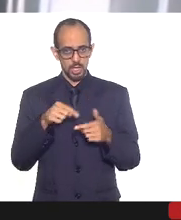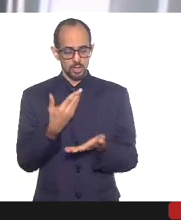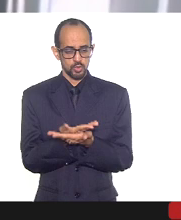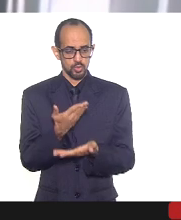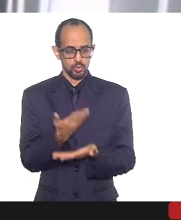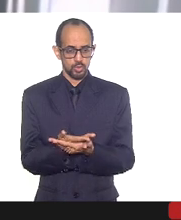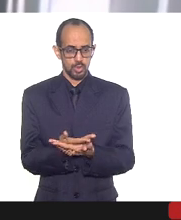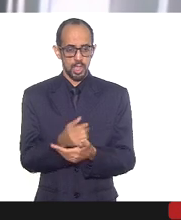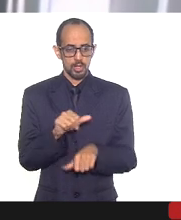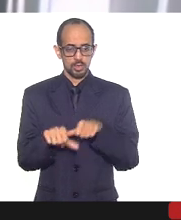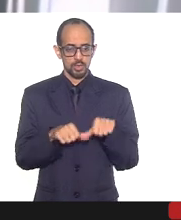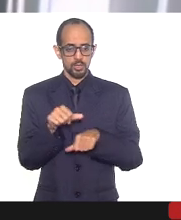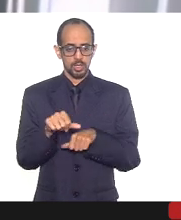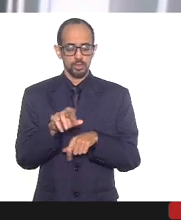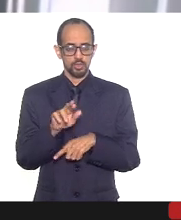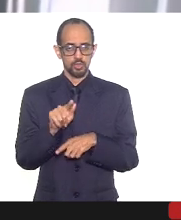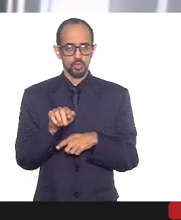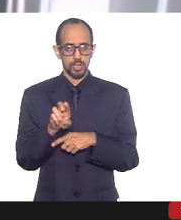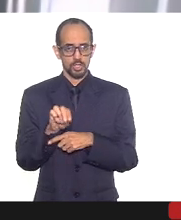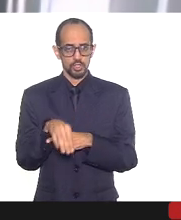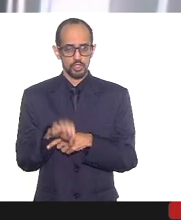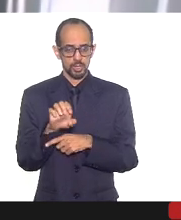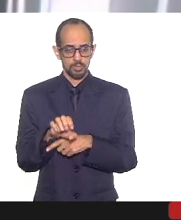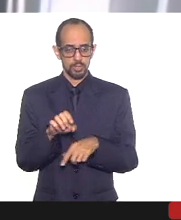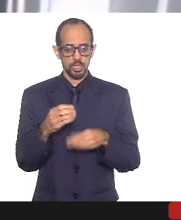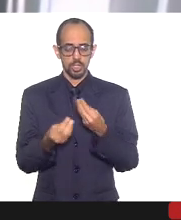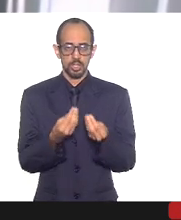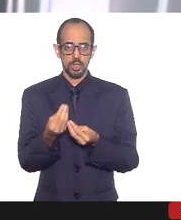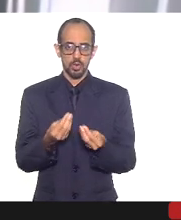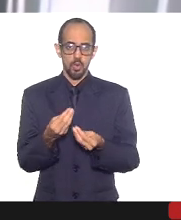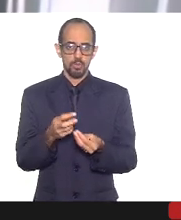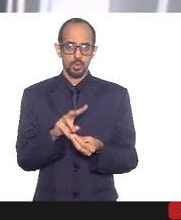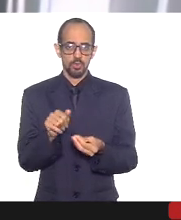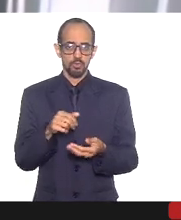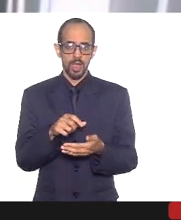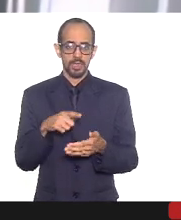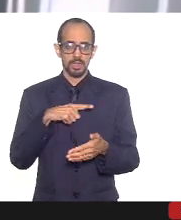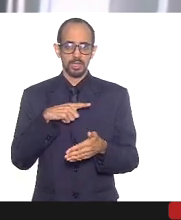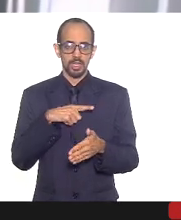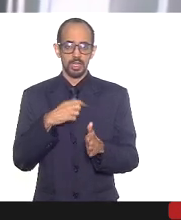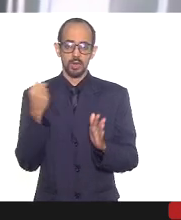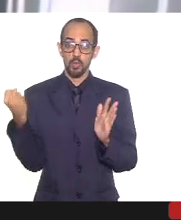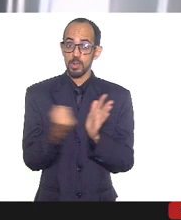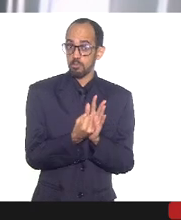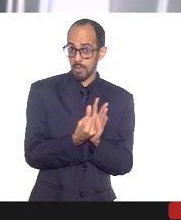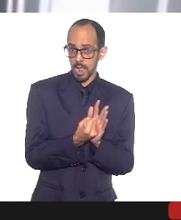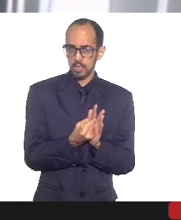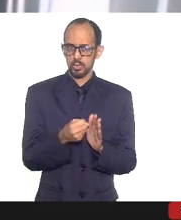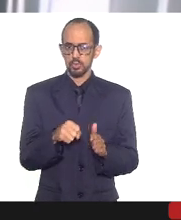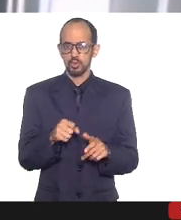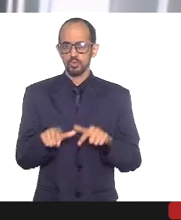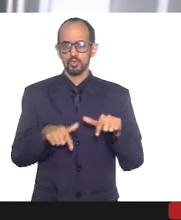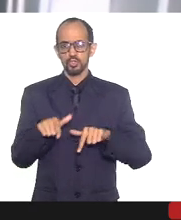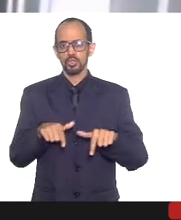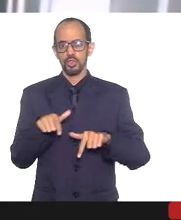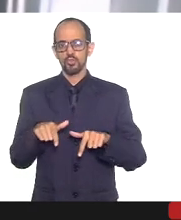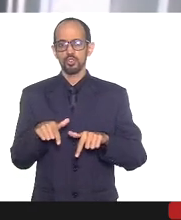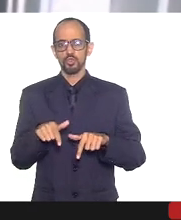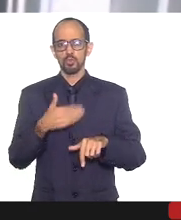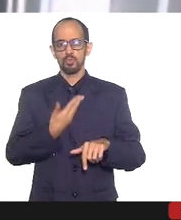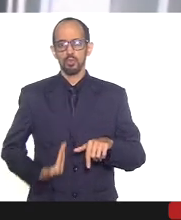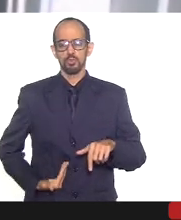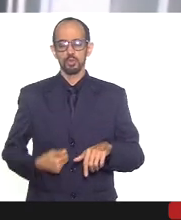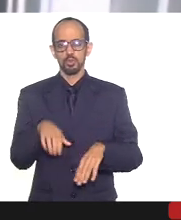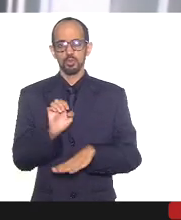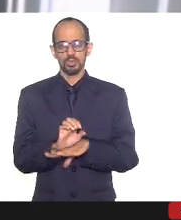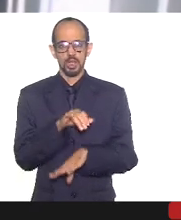no regime de recuperação fiscal e de que forma essas alterações impactam, né, impactam o serviço público estadual. Claro que,